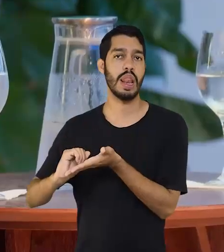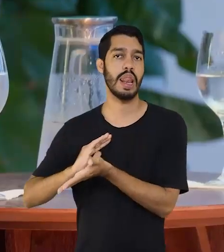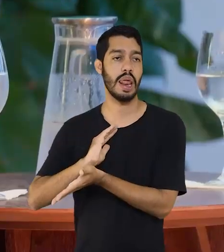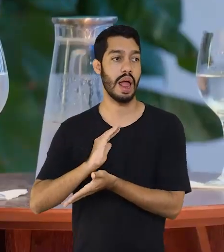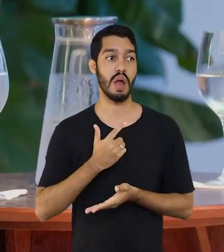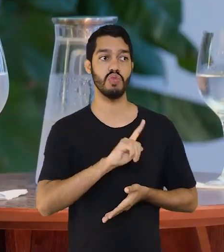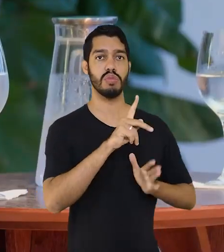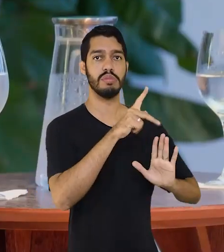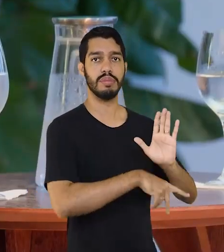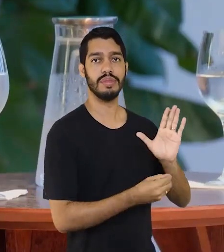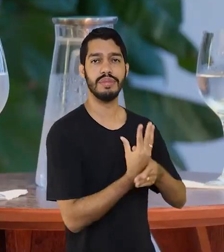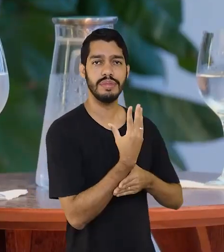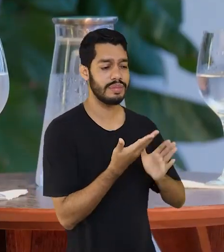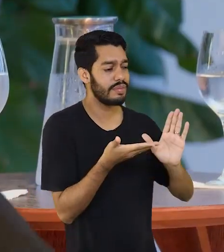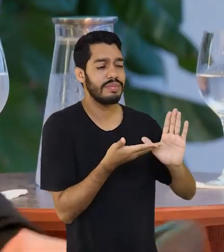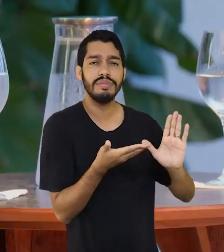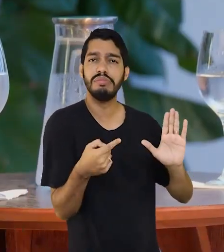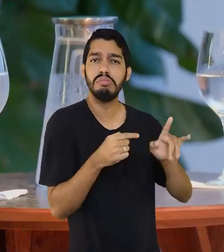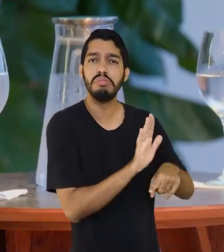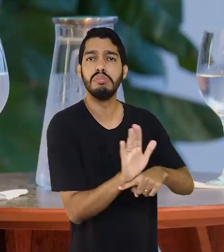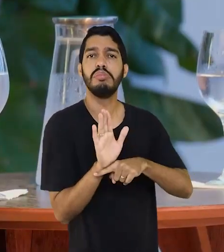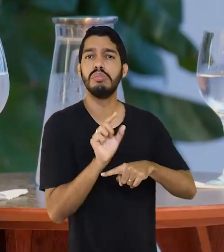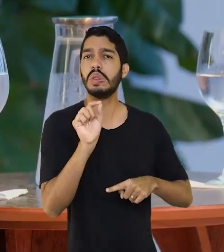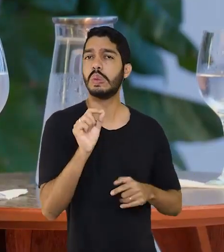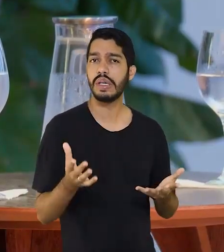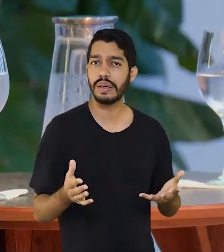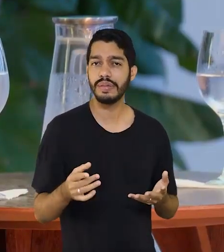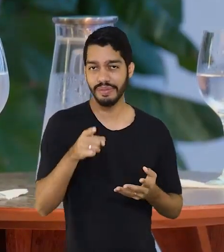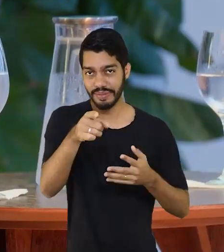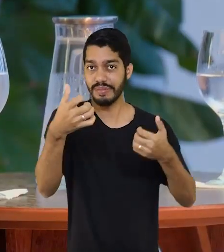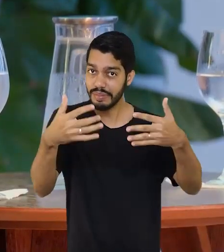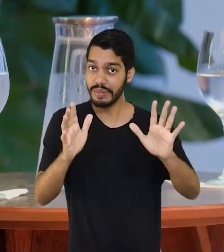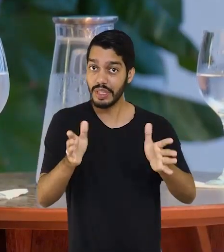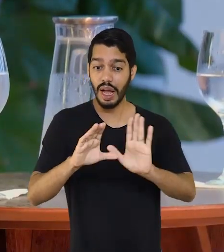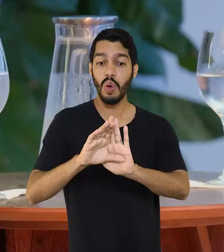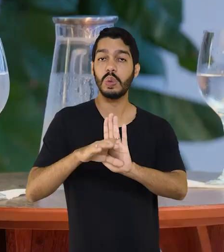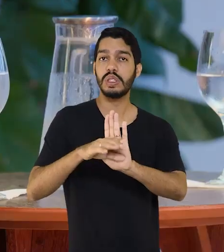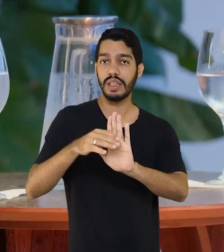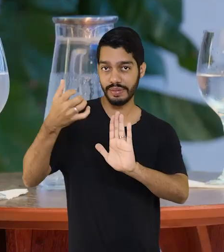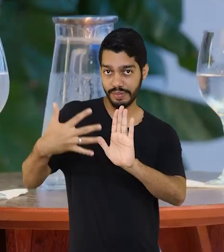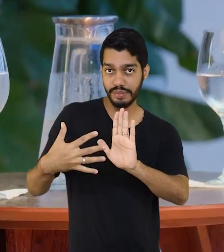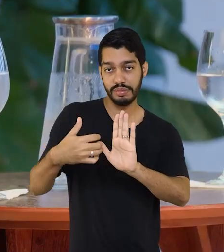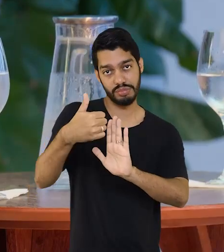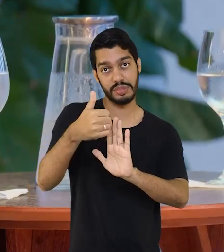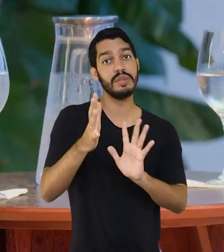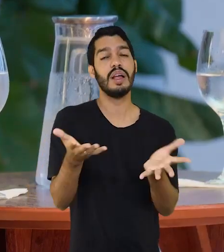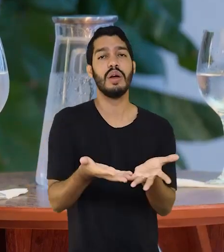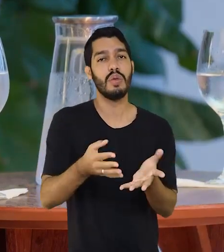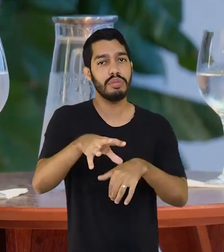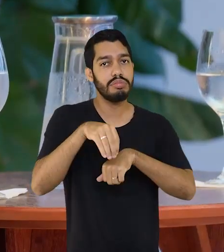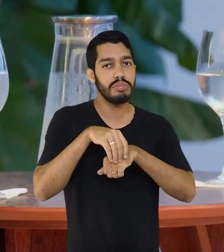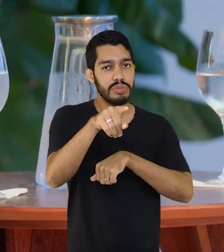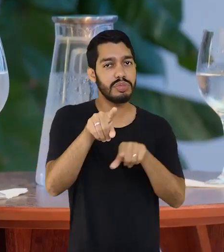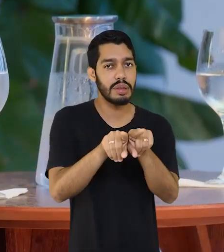você sair um pouco do lugar conceitual, que eu acho que o conceito você já explicou, na verdade, vale a pena talvez